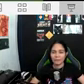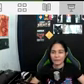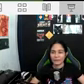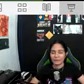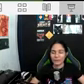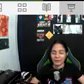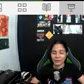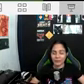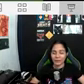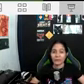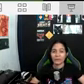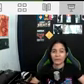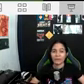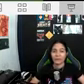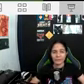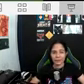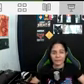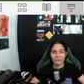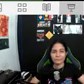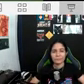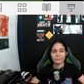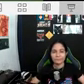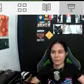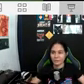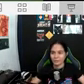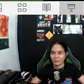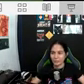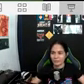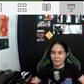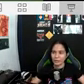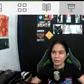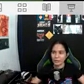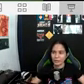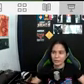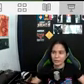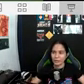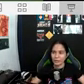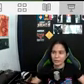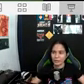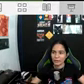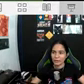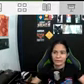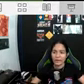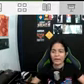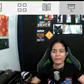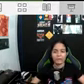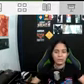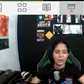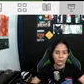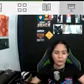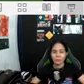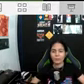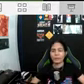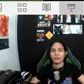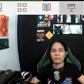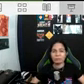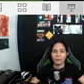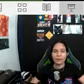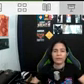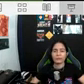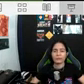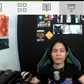né, faz com que a gente tenha variações. Então, variação de idade, de